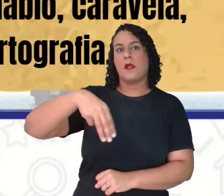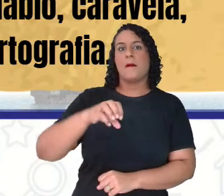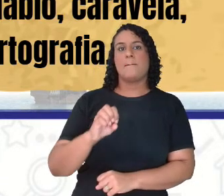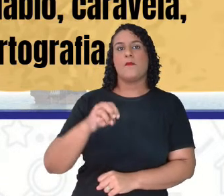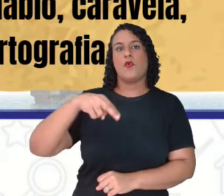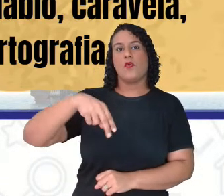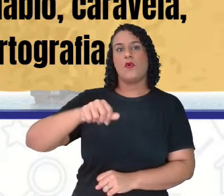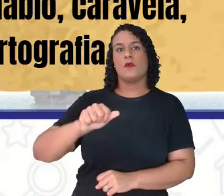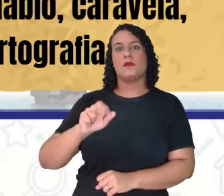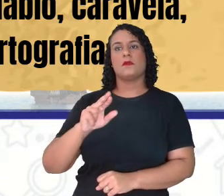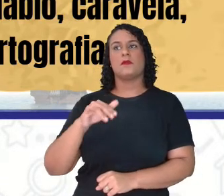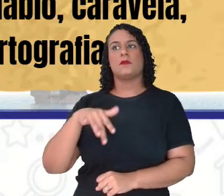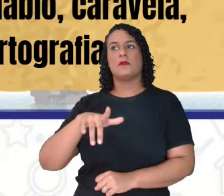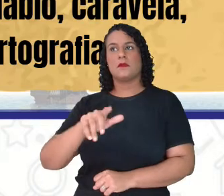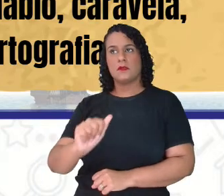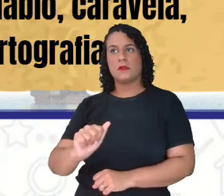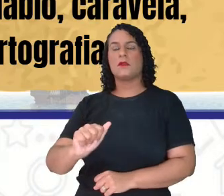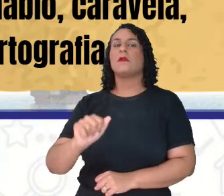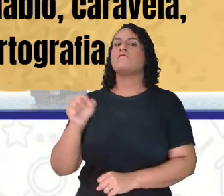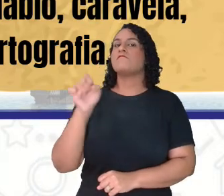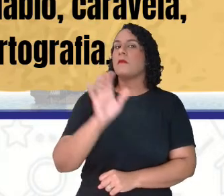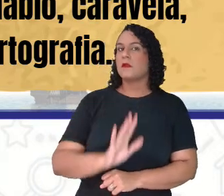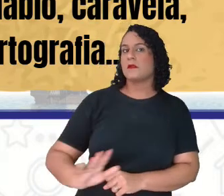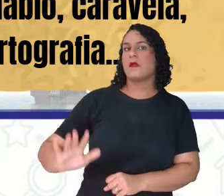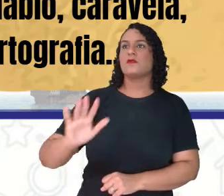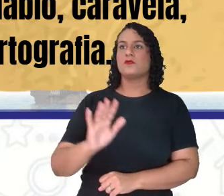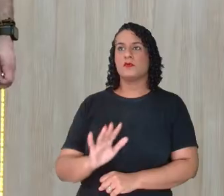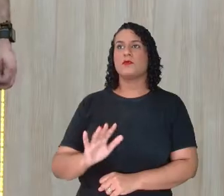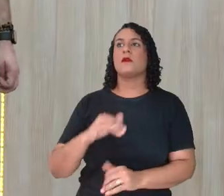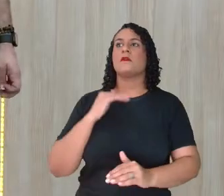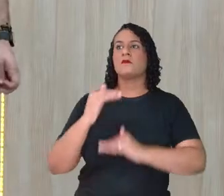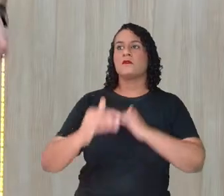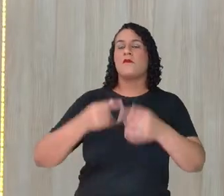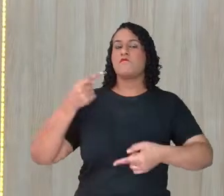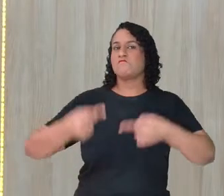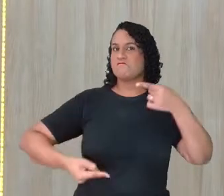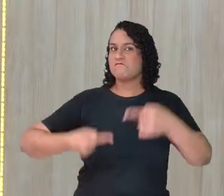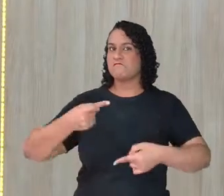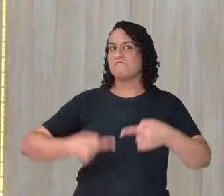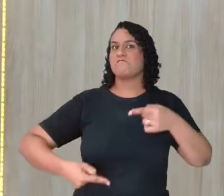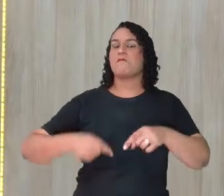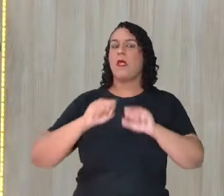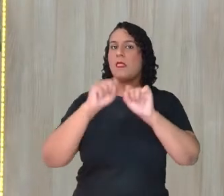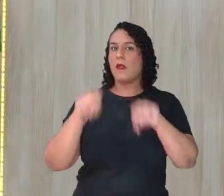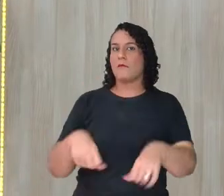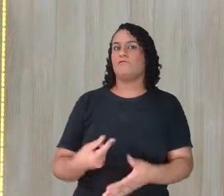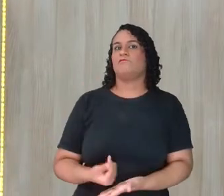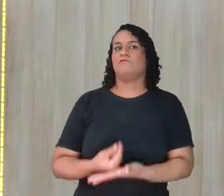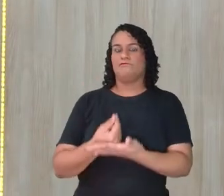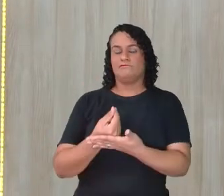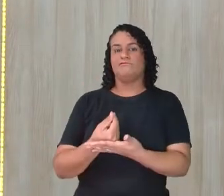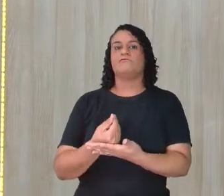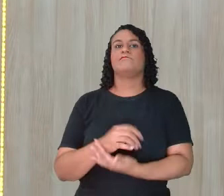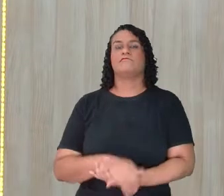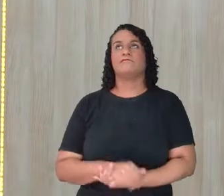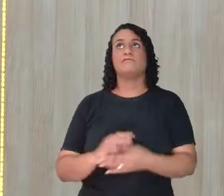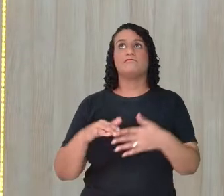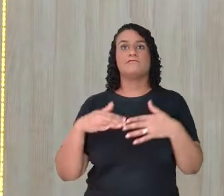nacionais, desenvolvimento da política mercantilista. Veja, eu falei ainda há pouco para vocês que uma das ideias, né,